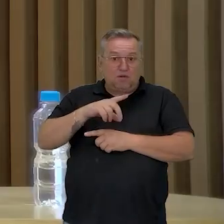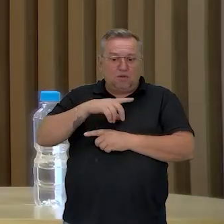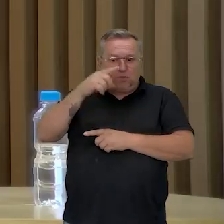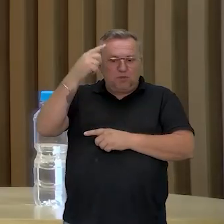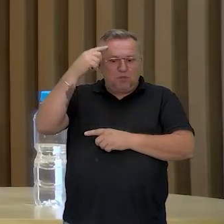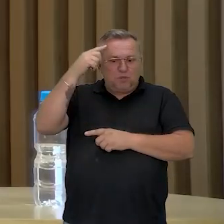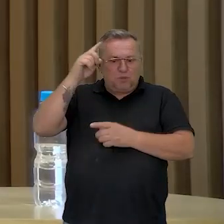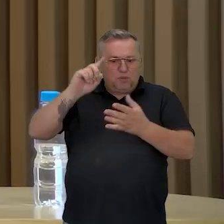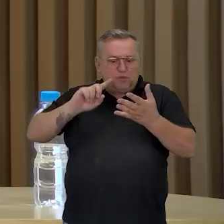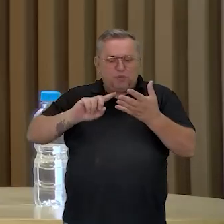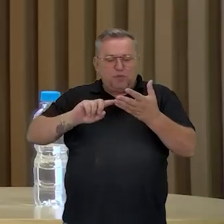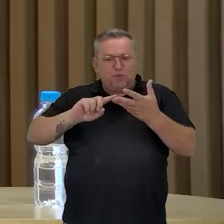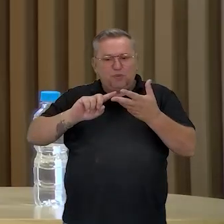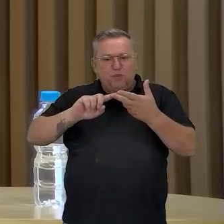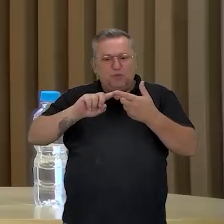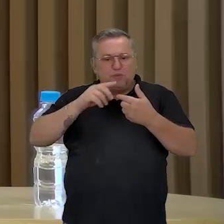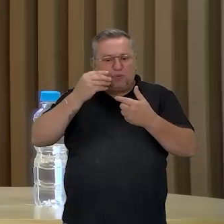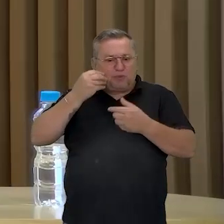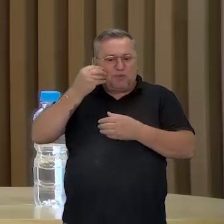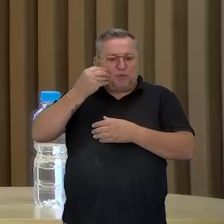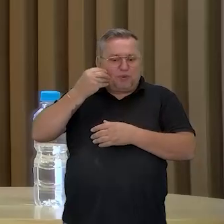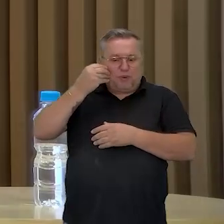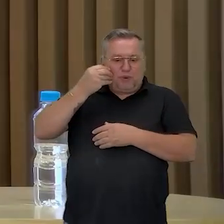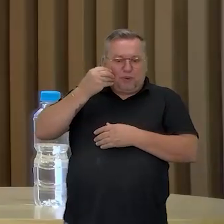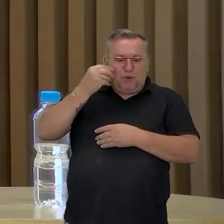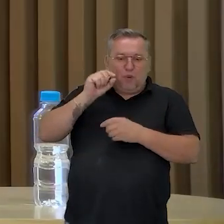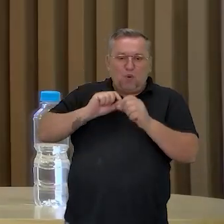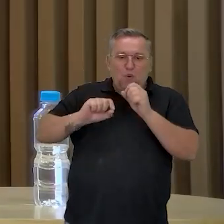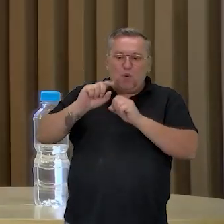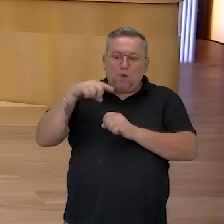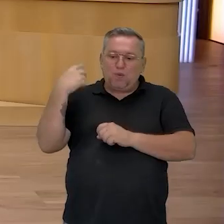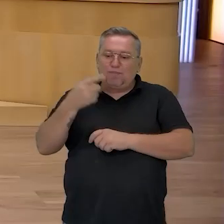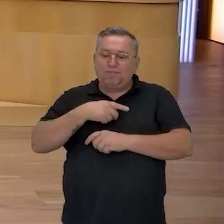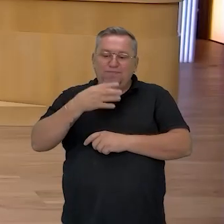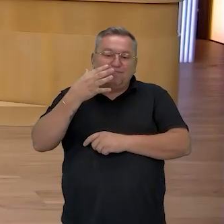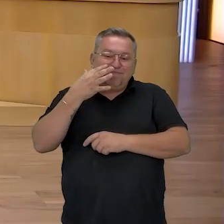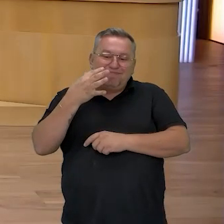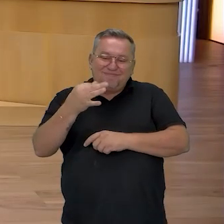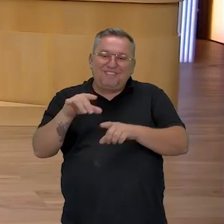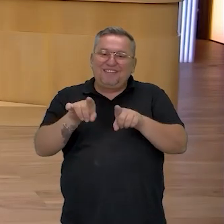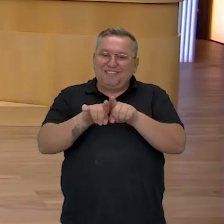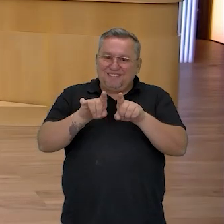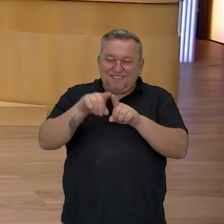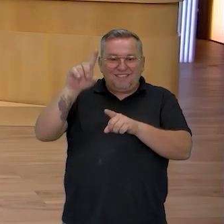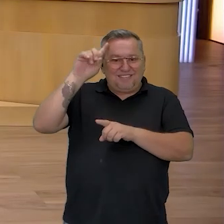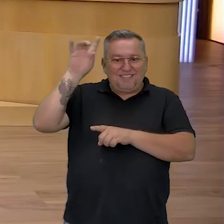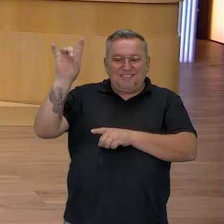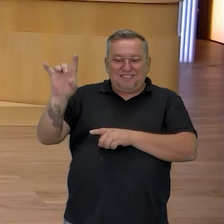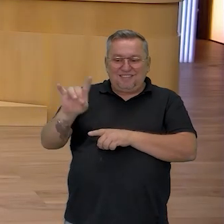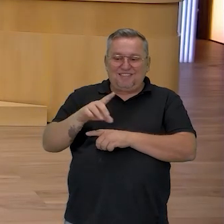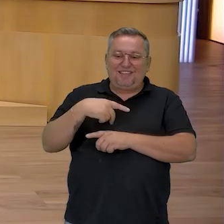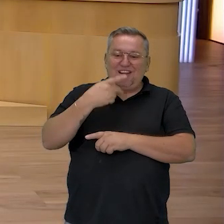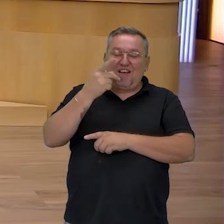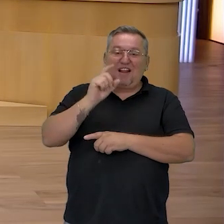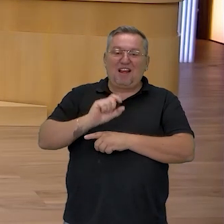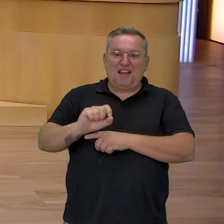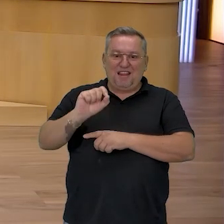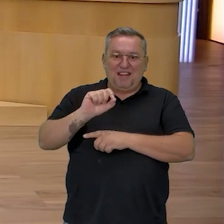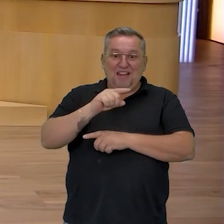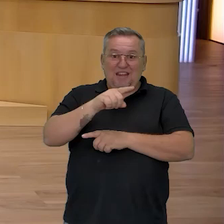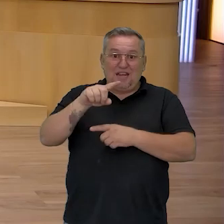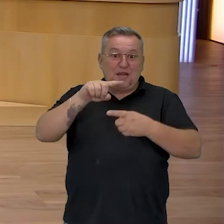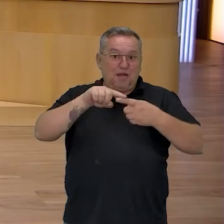em várias experiências, pensar, né, o que a gente está observando por aí no nosso cotidiano. Eu diria, assim, que essas